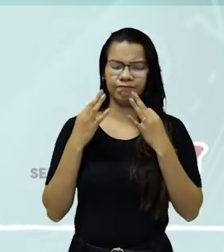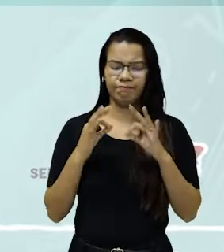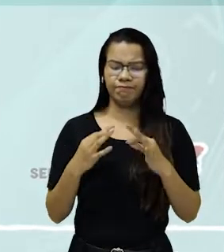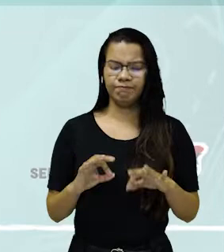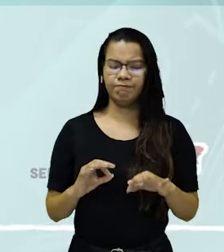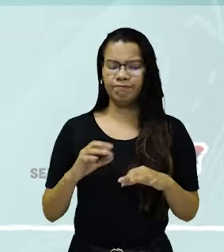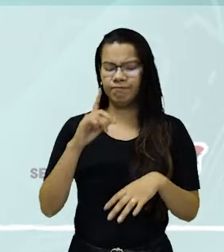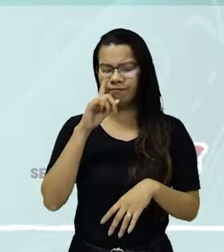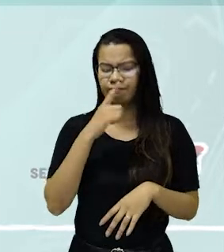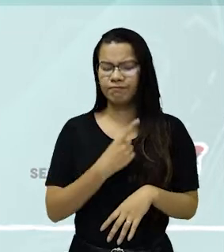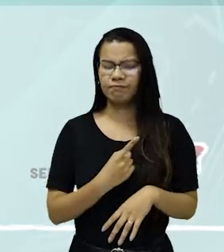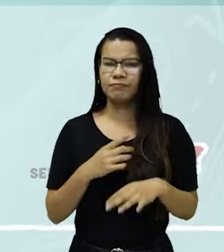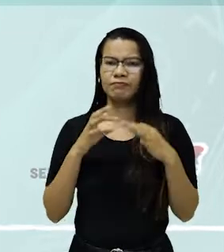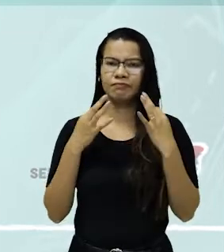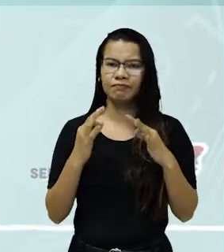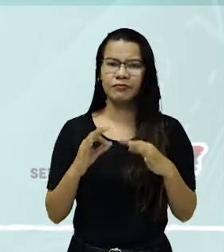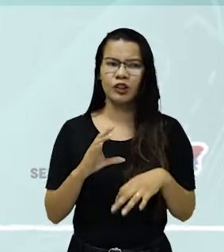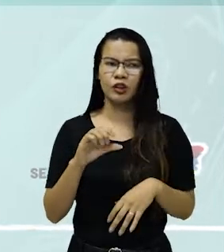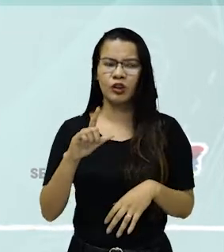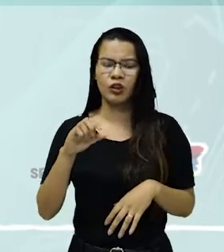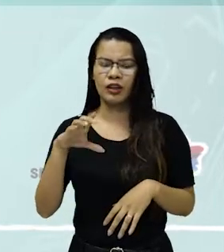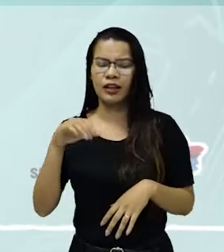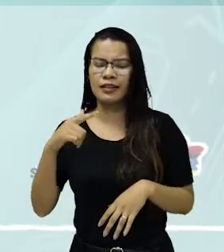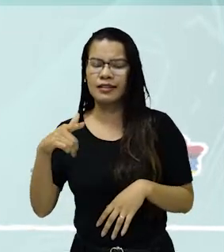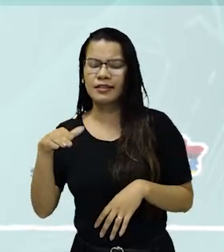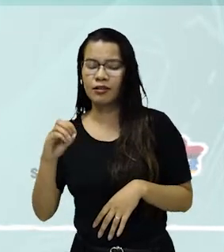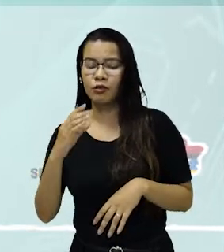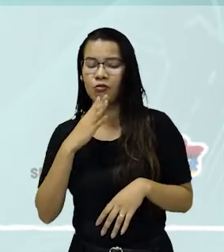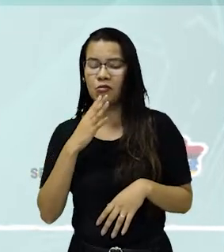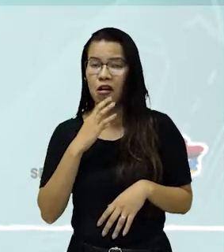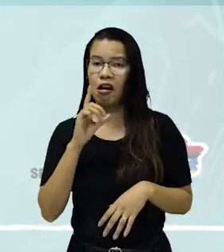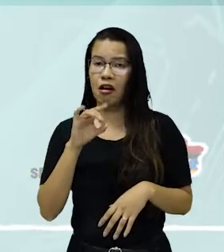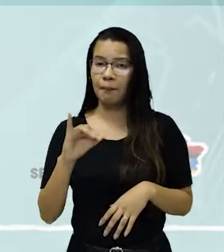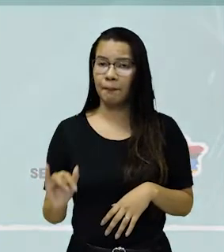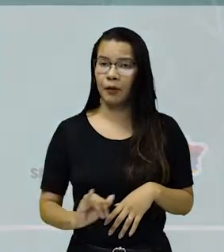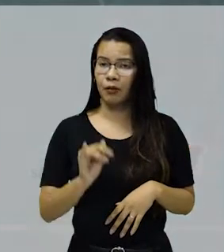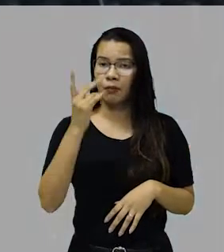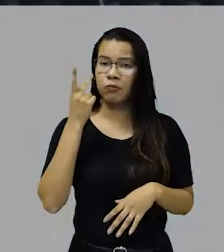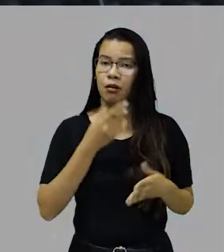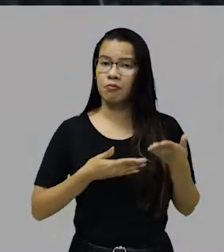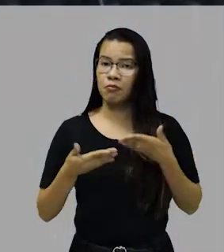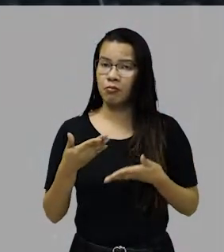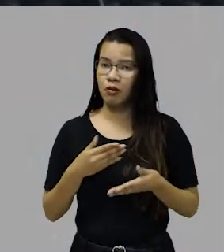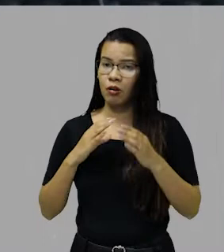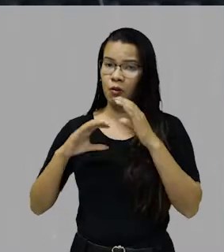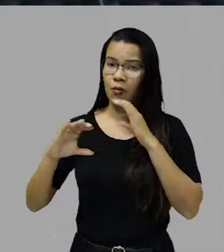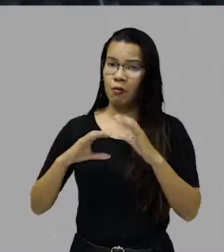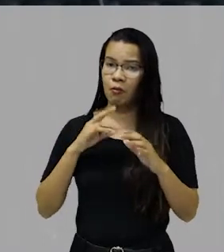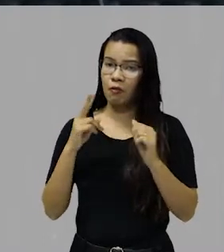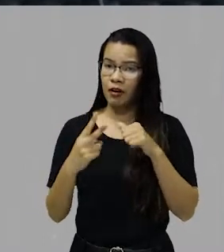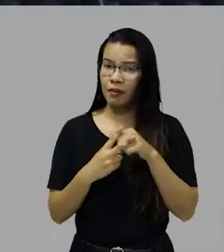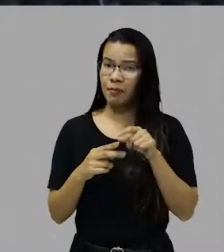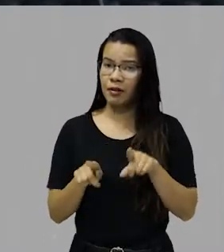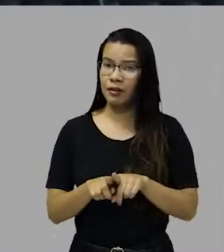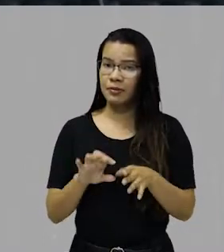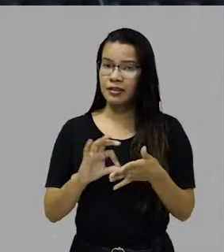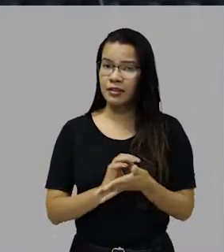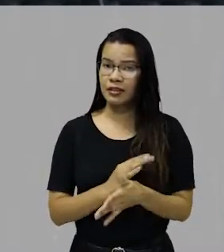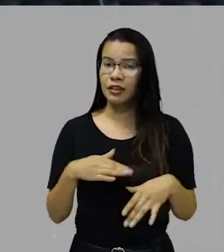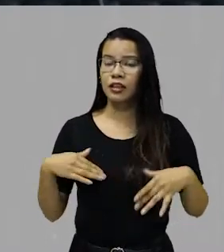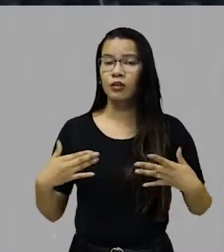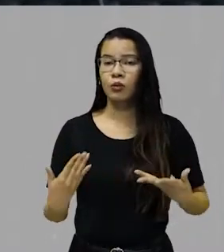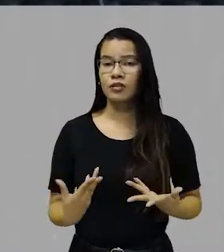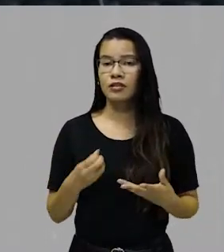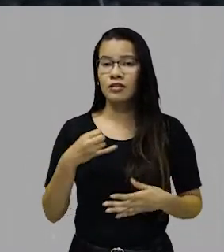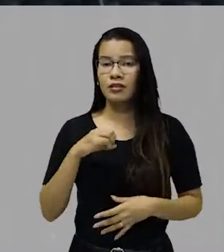colocação. Conhecê-las é importante para aprimorar a comunicação verbal e escrita. Então, gente, quando se fala de